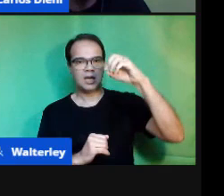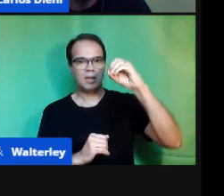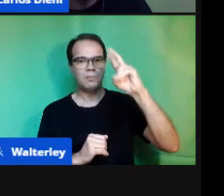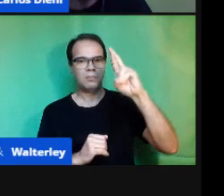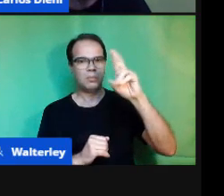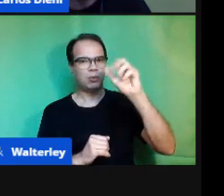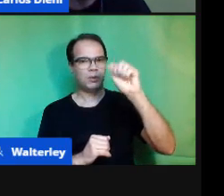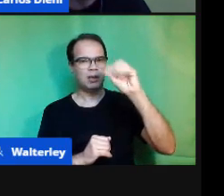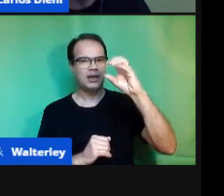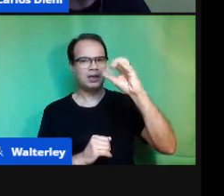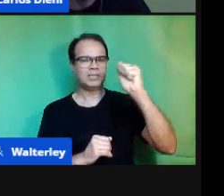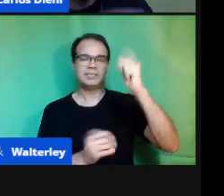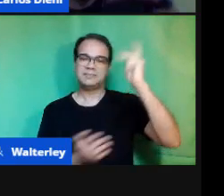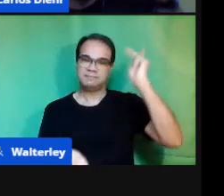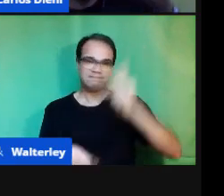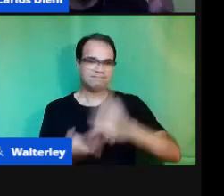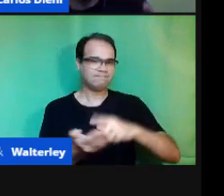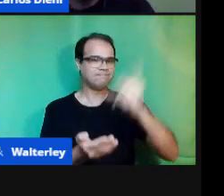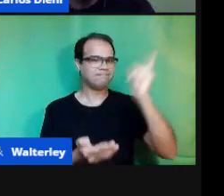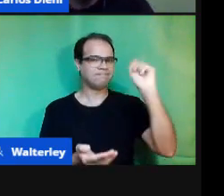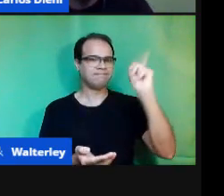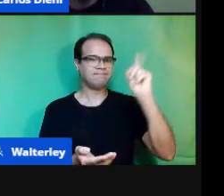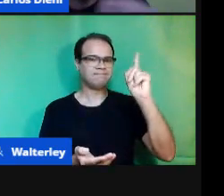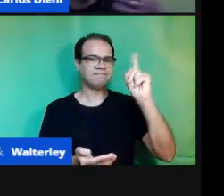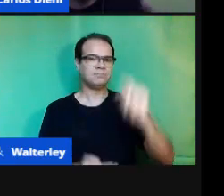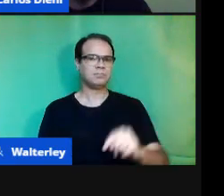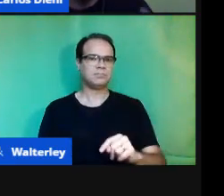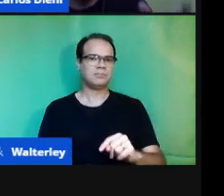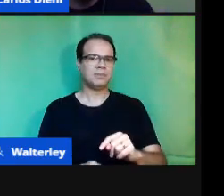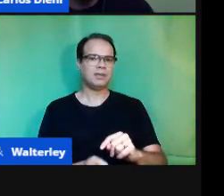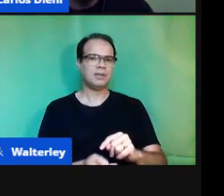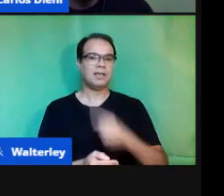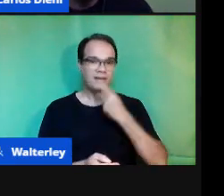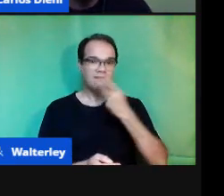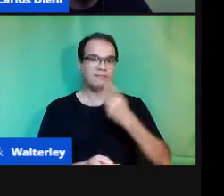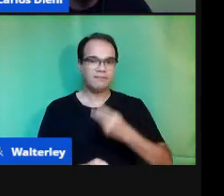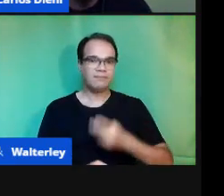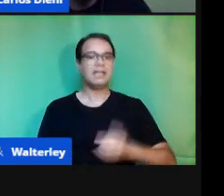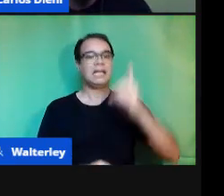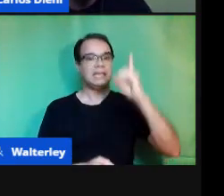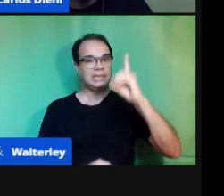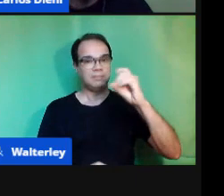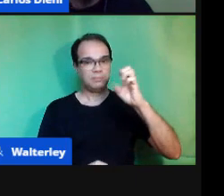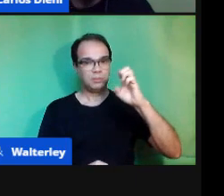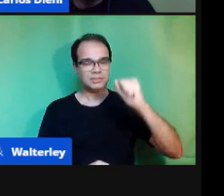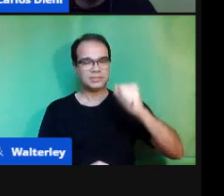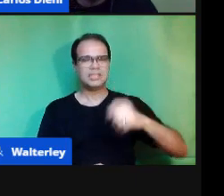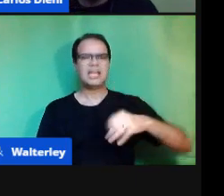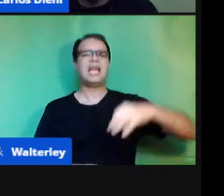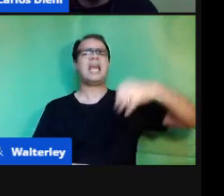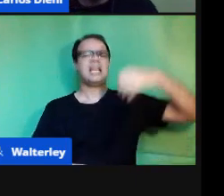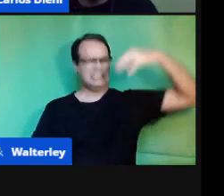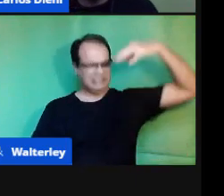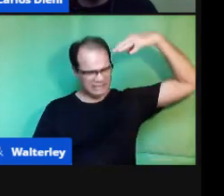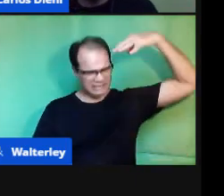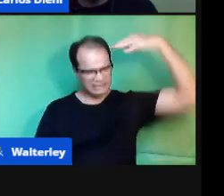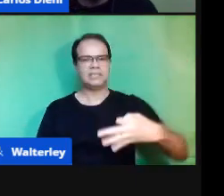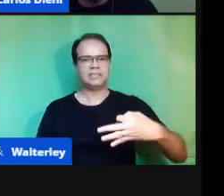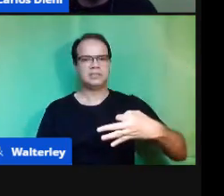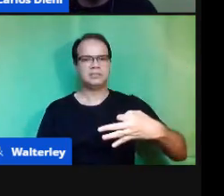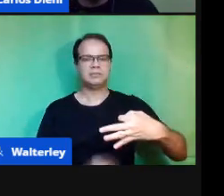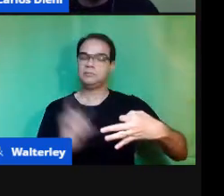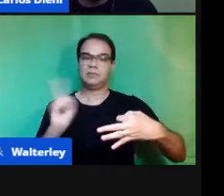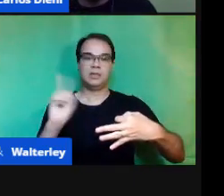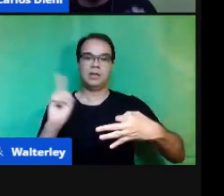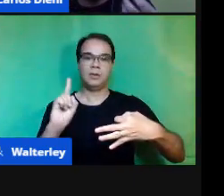efêmera. Ela não fala, a democracia foi uma coisa efêmera. Ela se questiona, o tempo todo